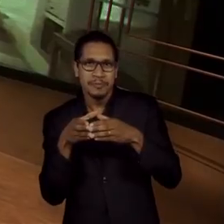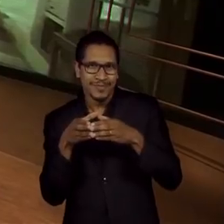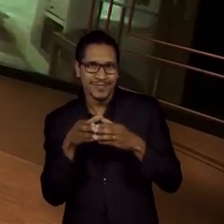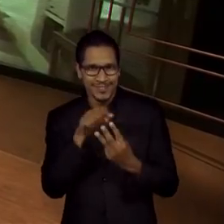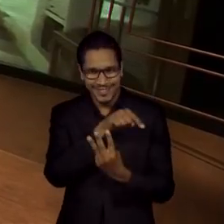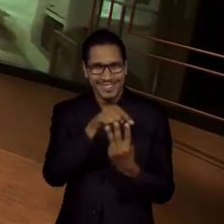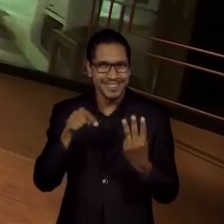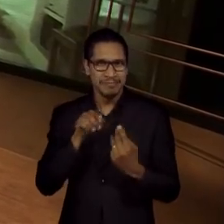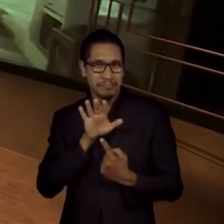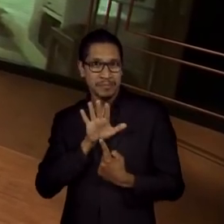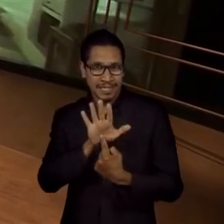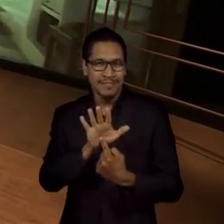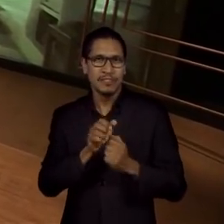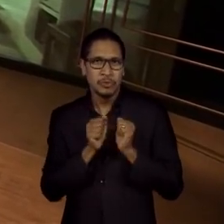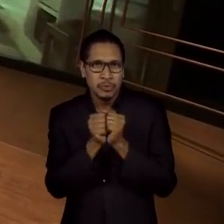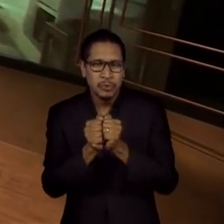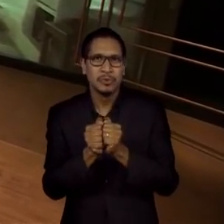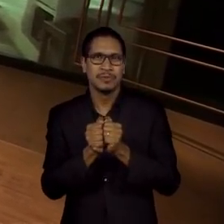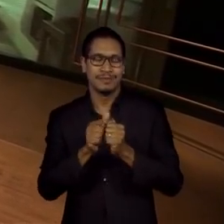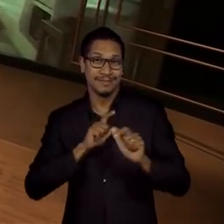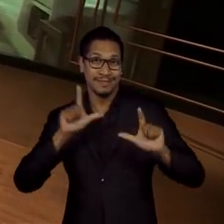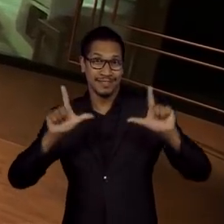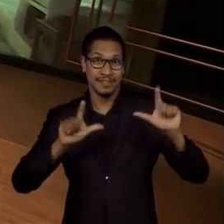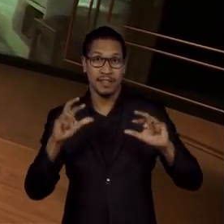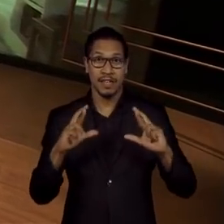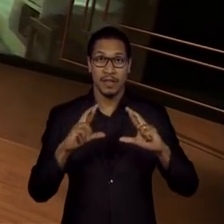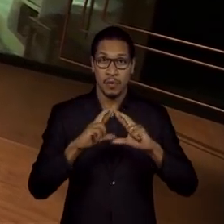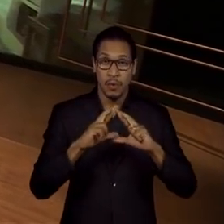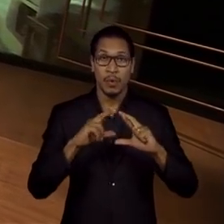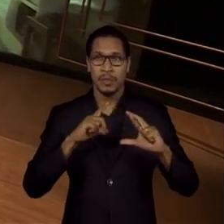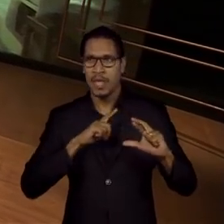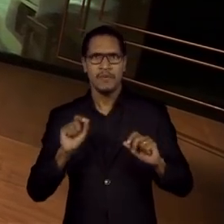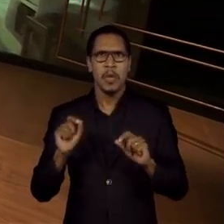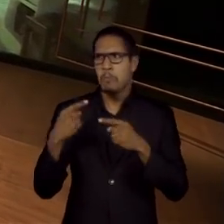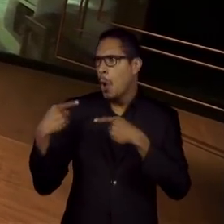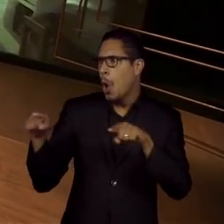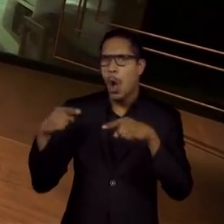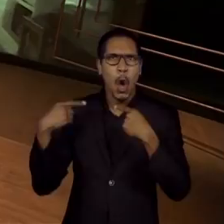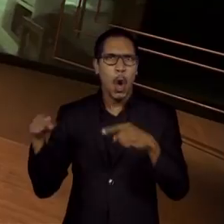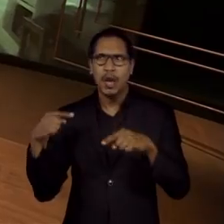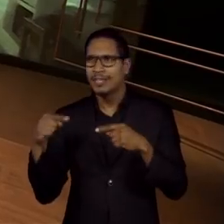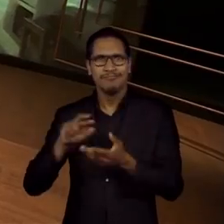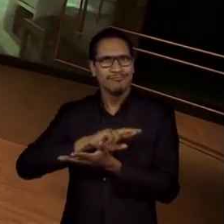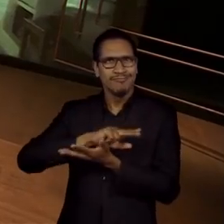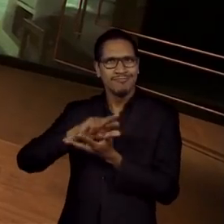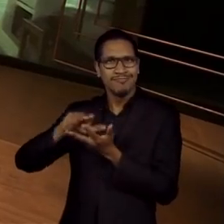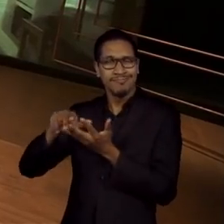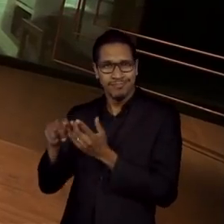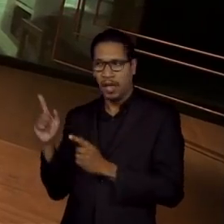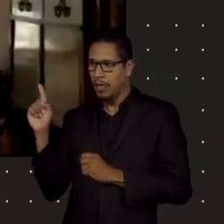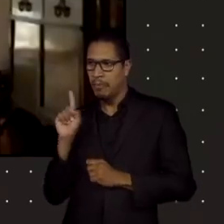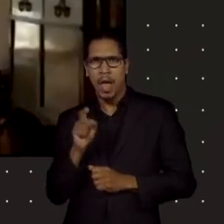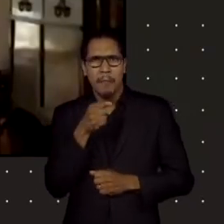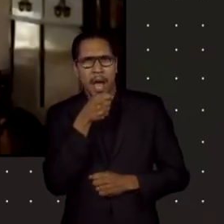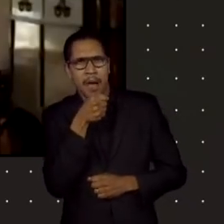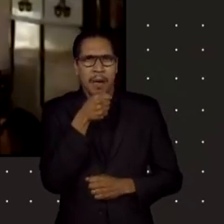que participava da TV Record, todos aqueles grandes musicais. Eu me lembro